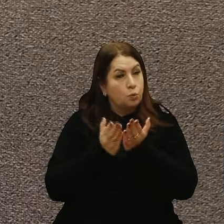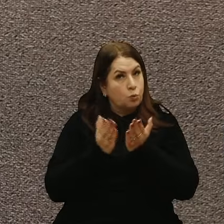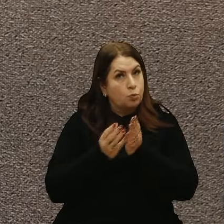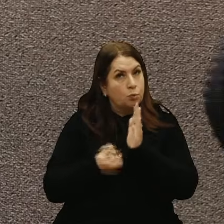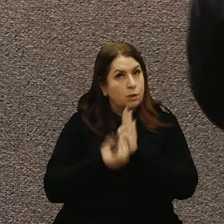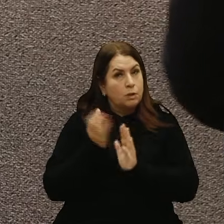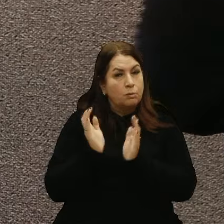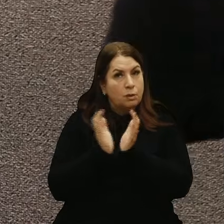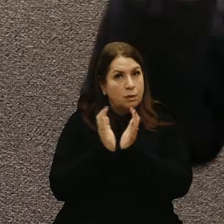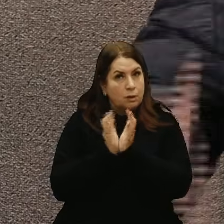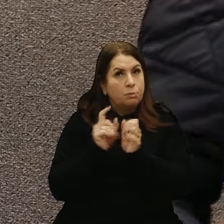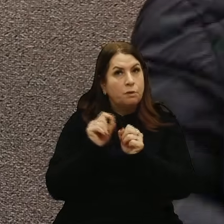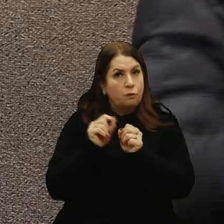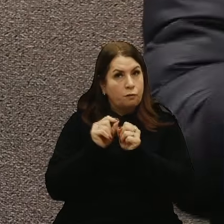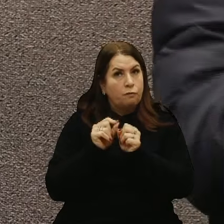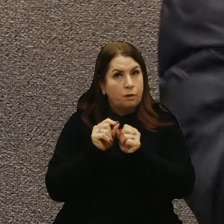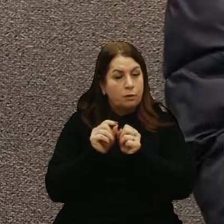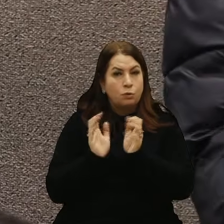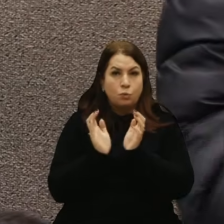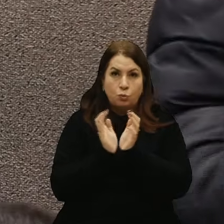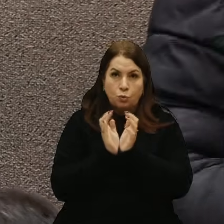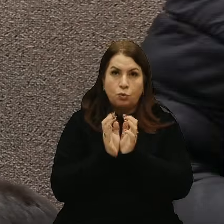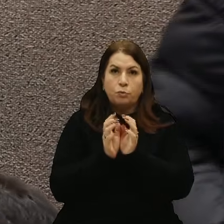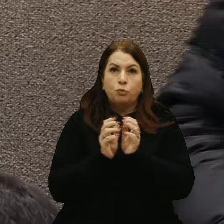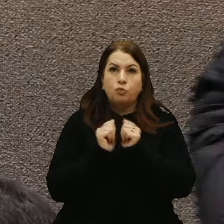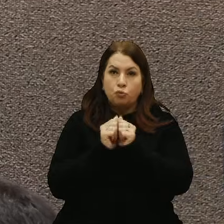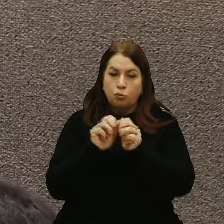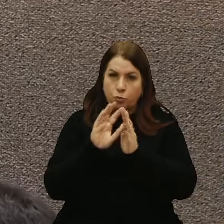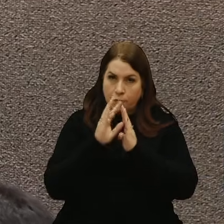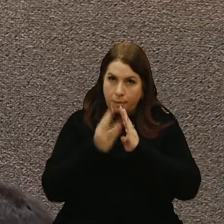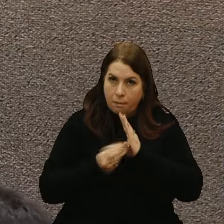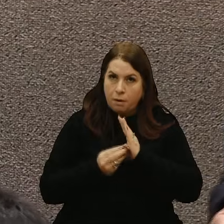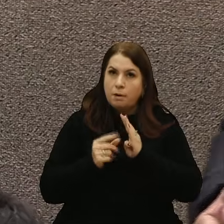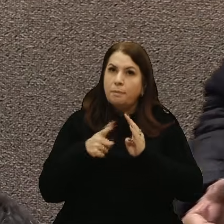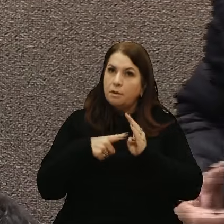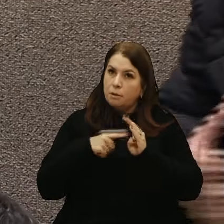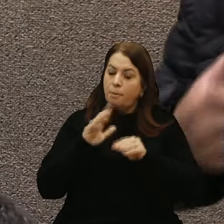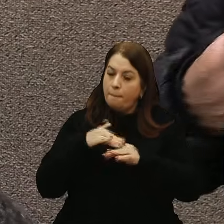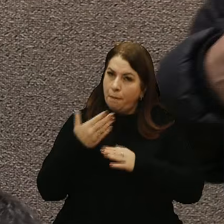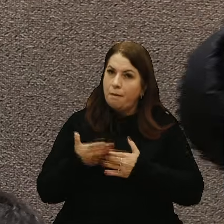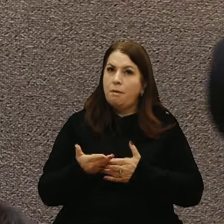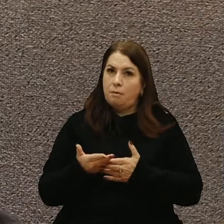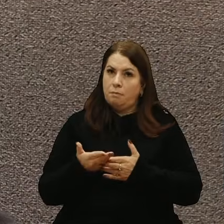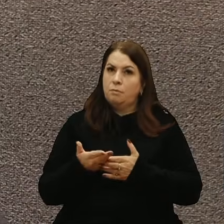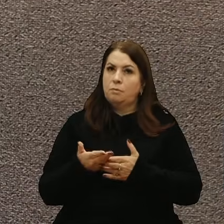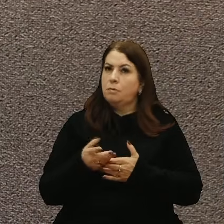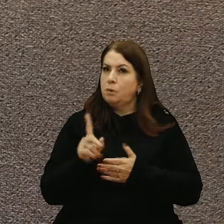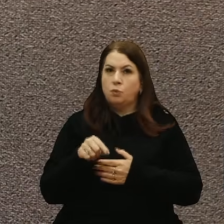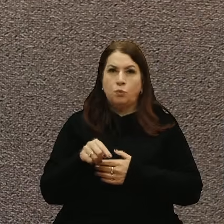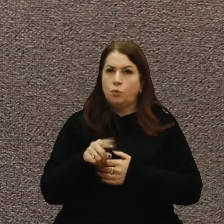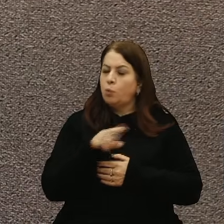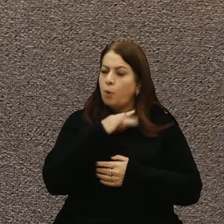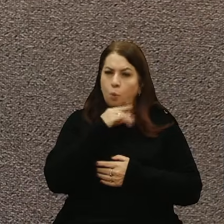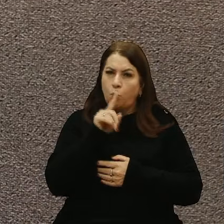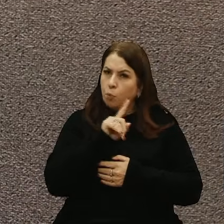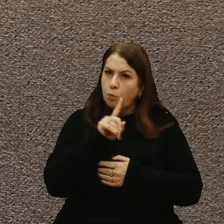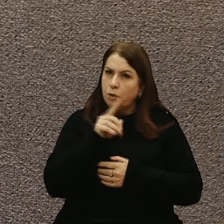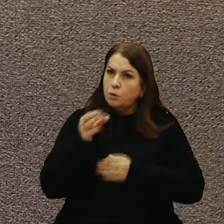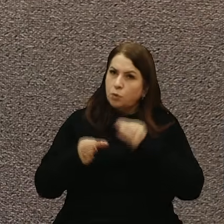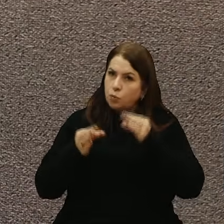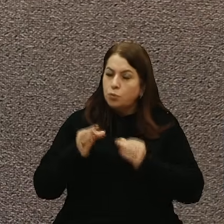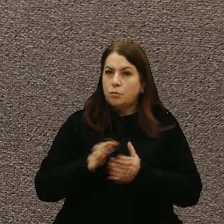uma equipe, faça uma rede com o SAMAI, para que nós tenhamos mais Isso não é ser ruim, isso é ser